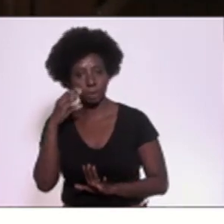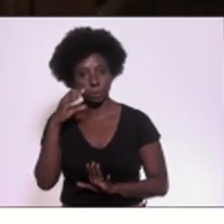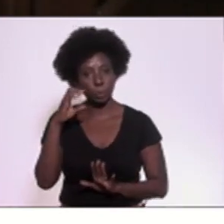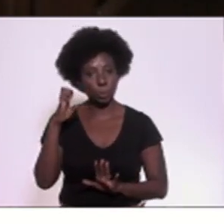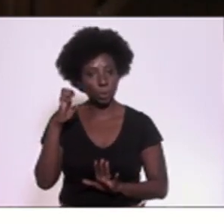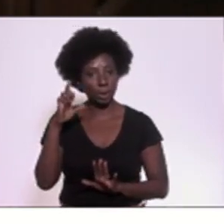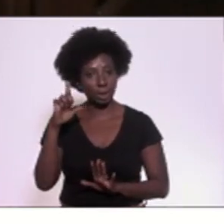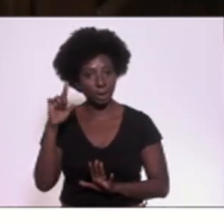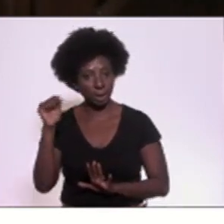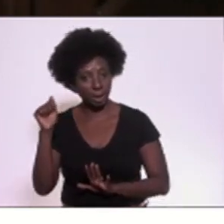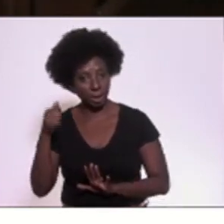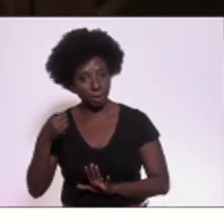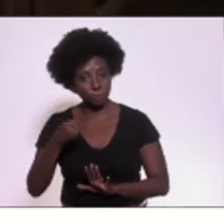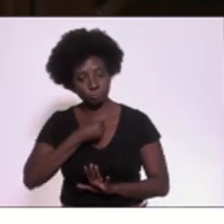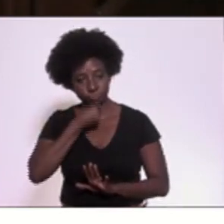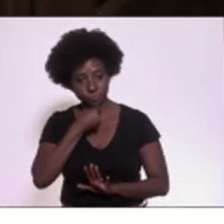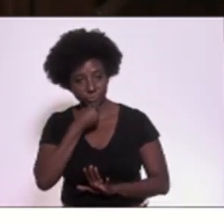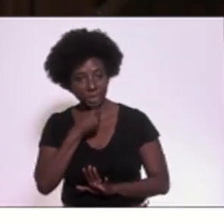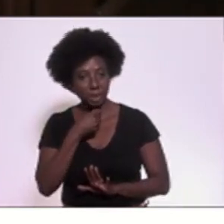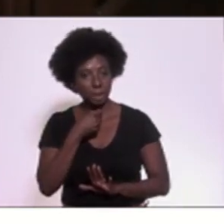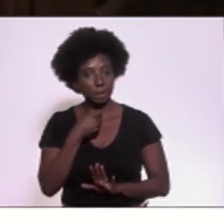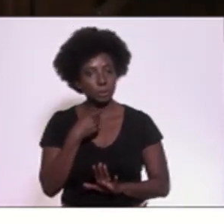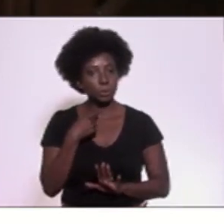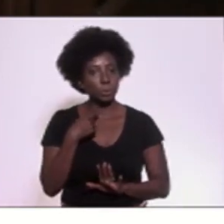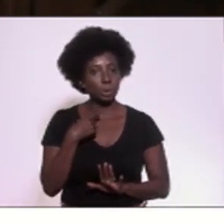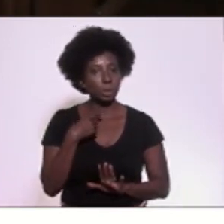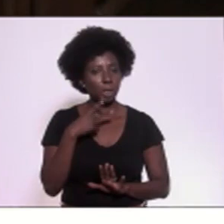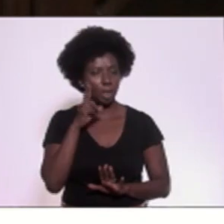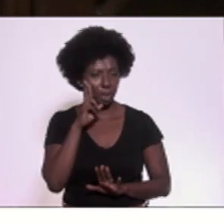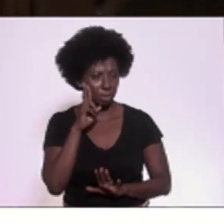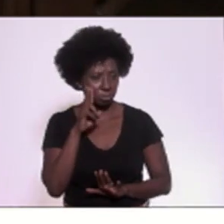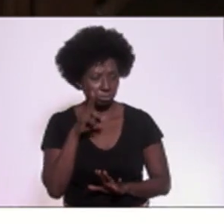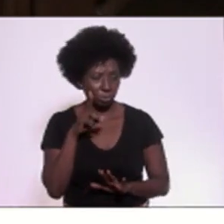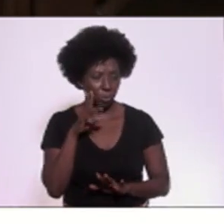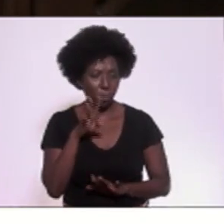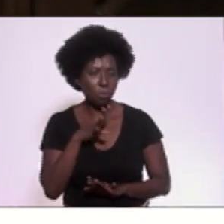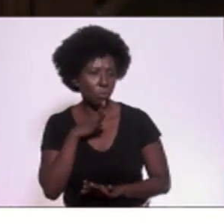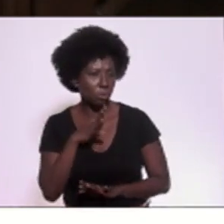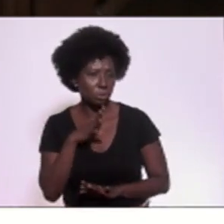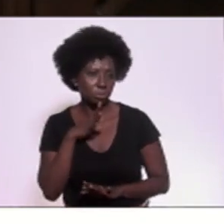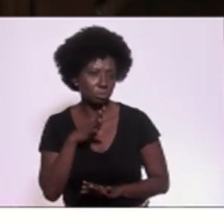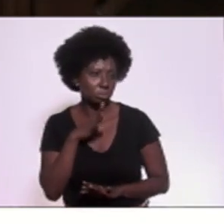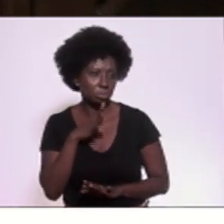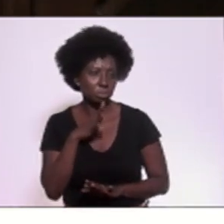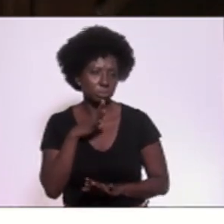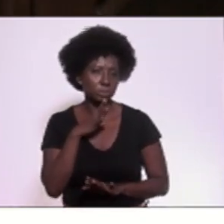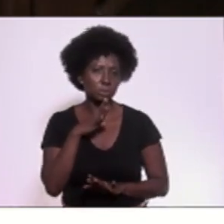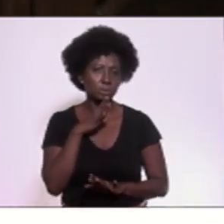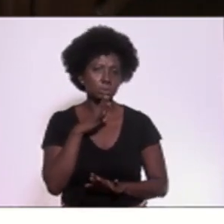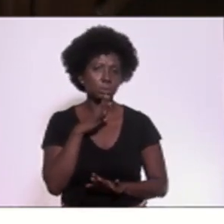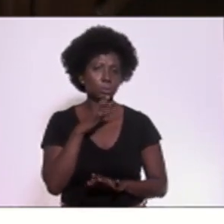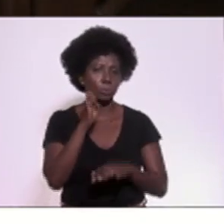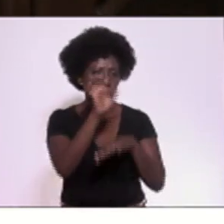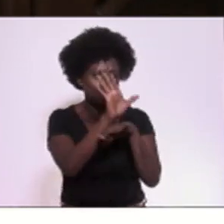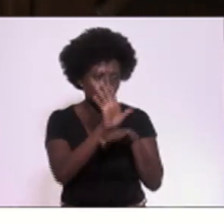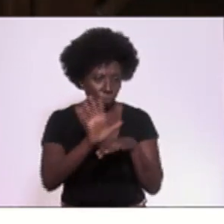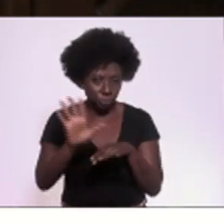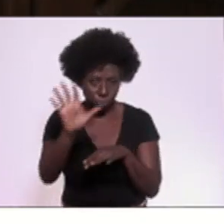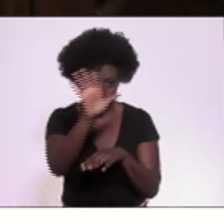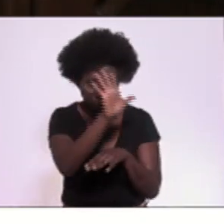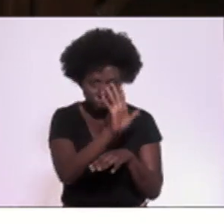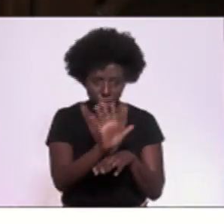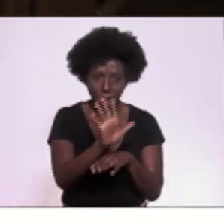inclusive de ter andado o nosso interior do Estado com a Comissão